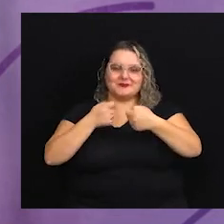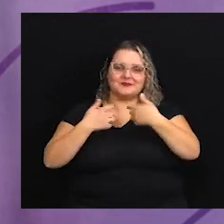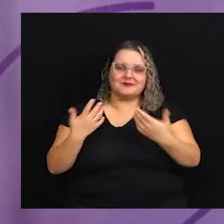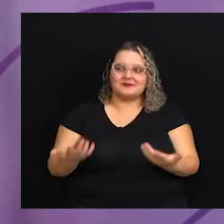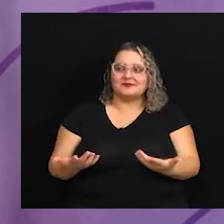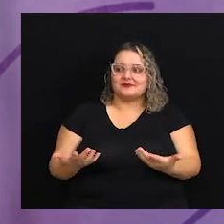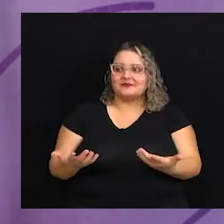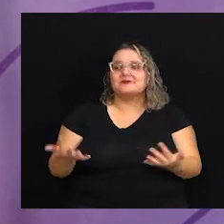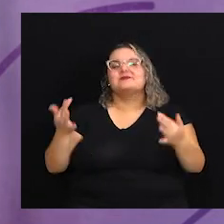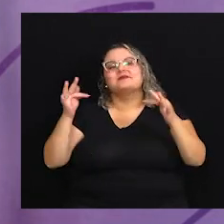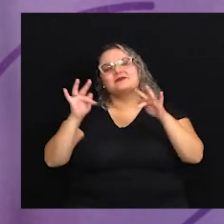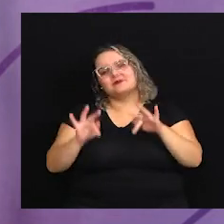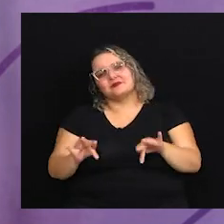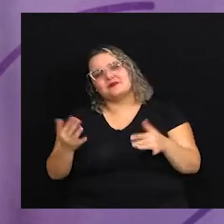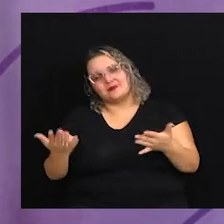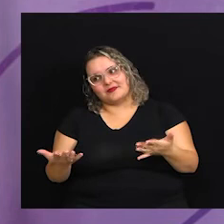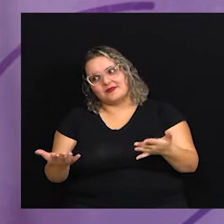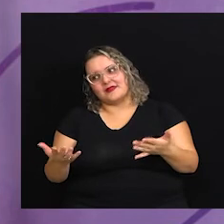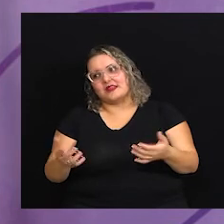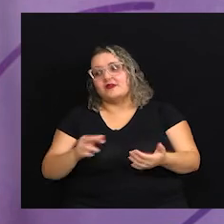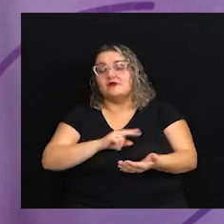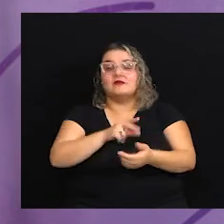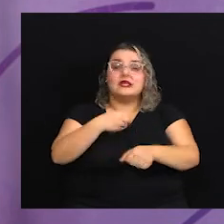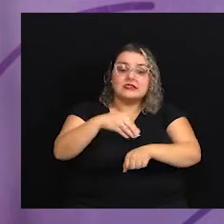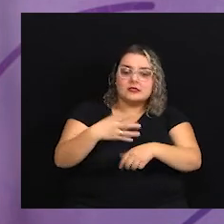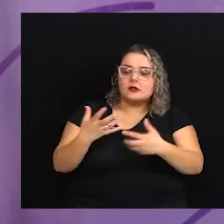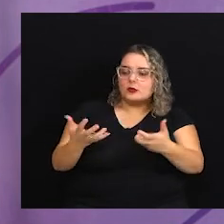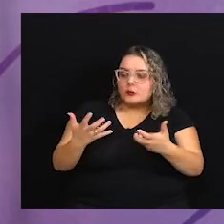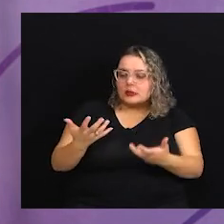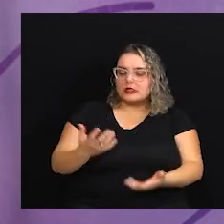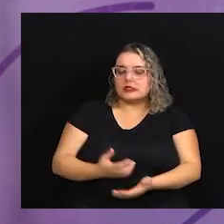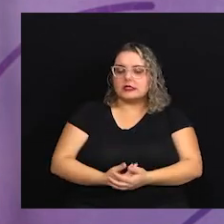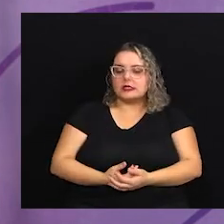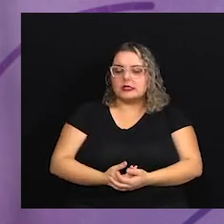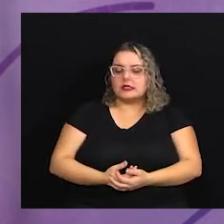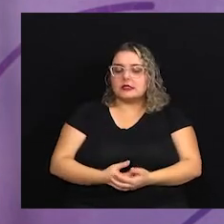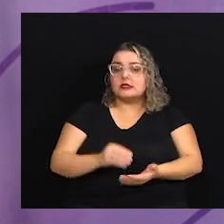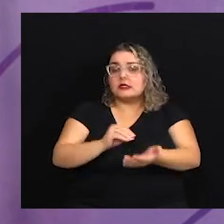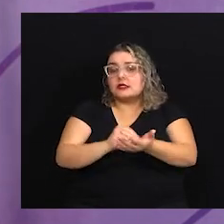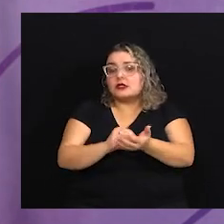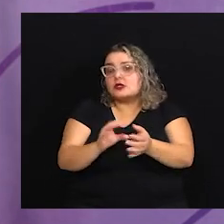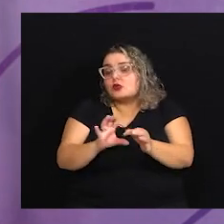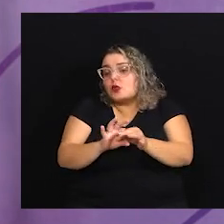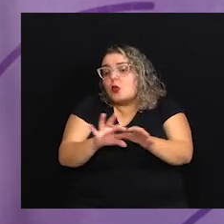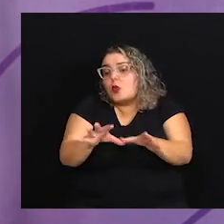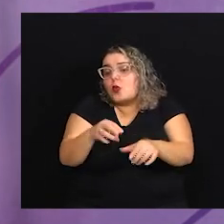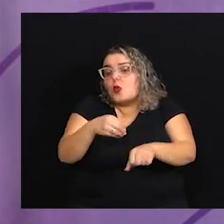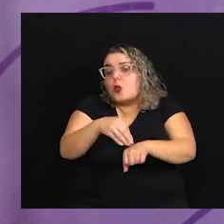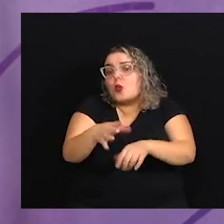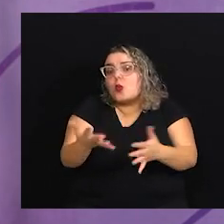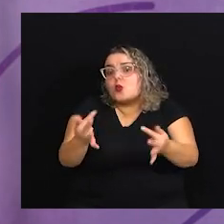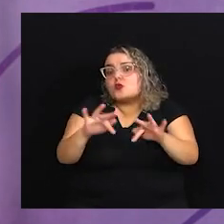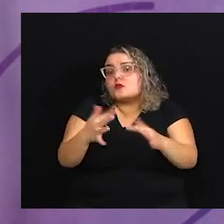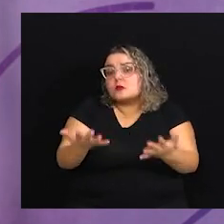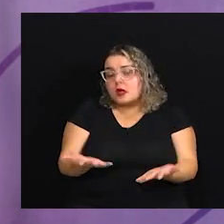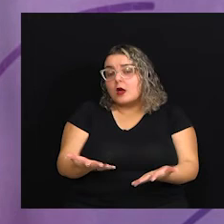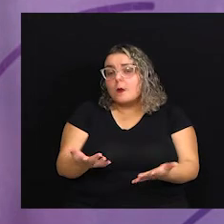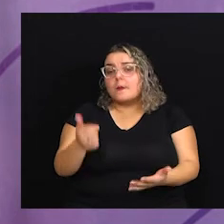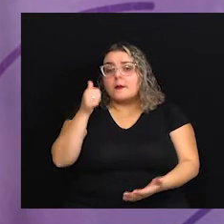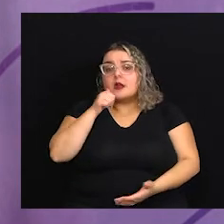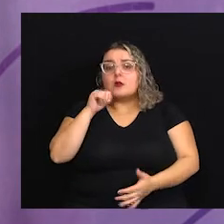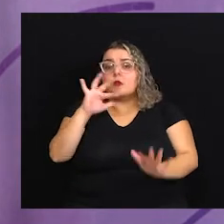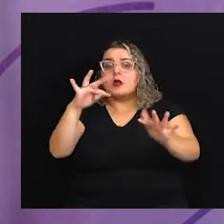marcou essa entrevista. Para a gente finalizar aqui, né, você já deu vários recados, mas eu queria que você deixasse aí uma